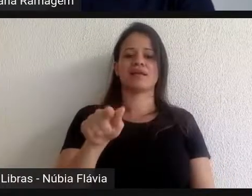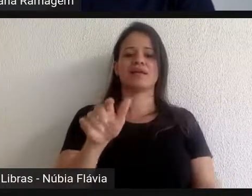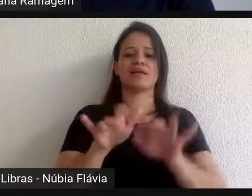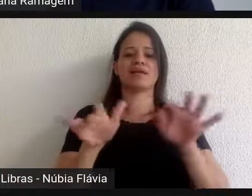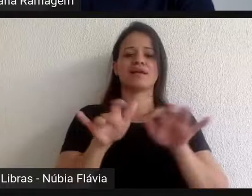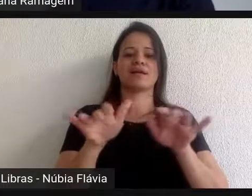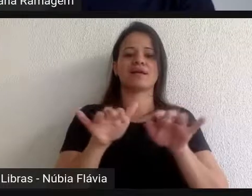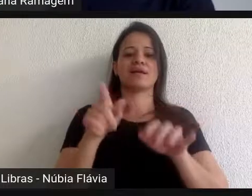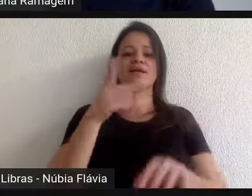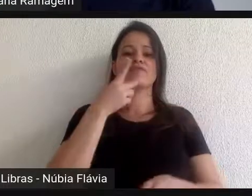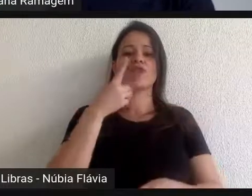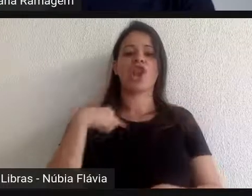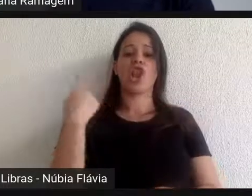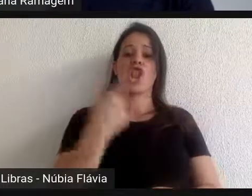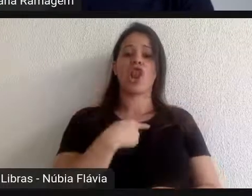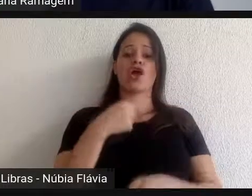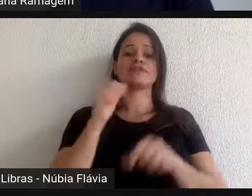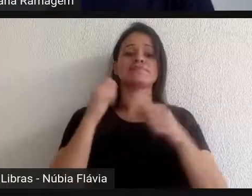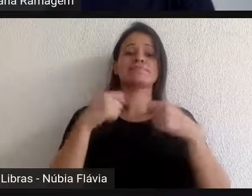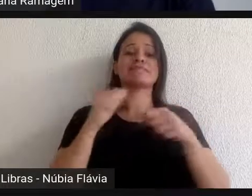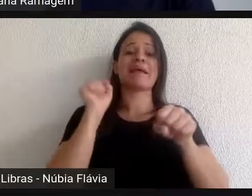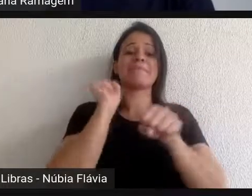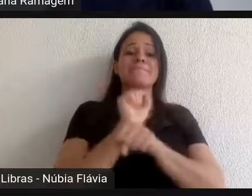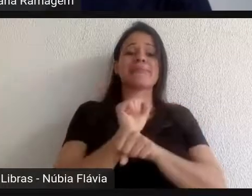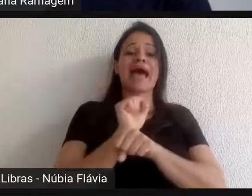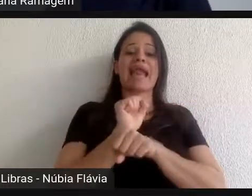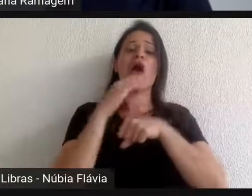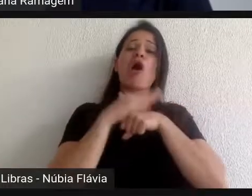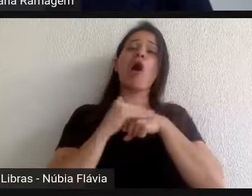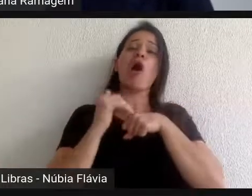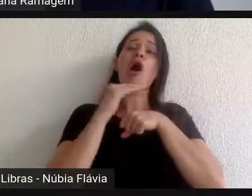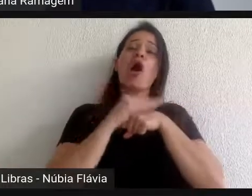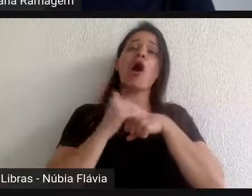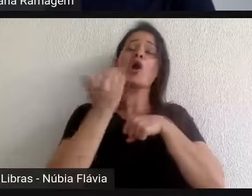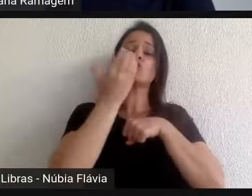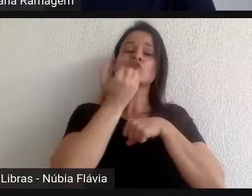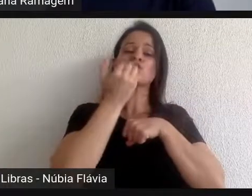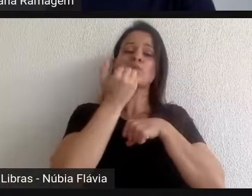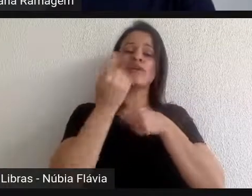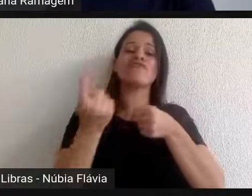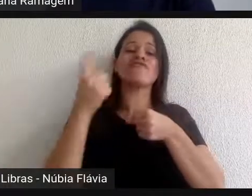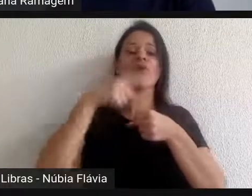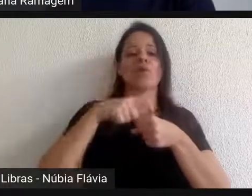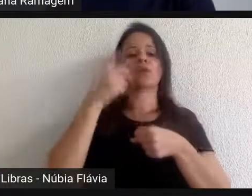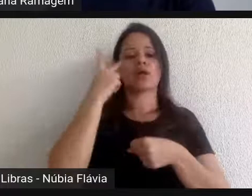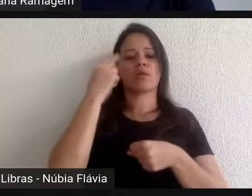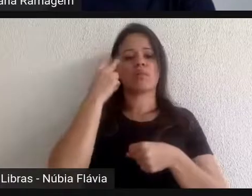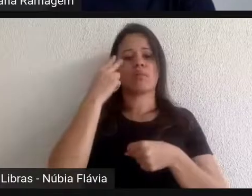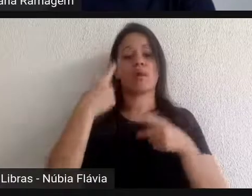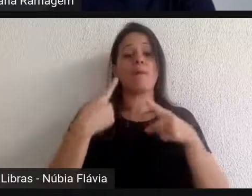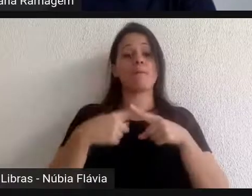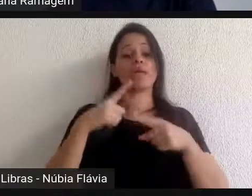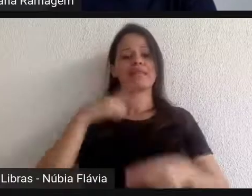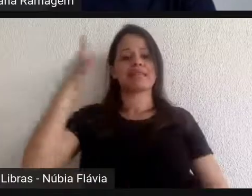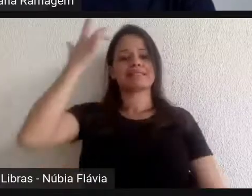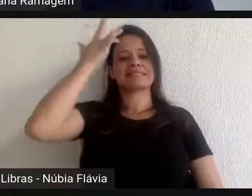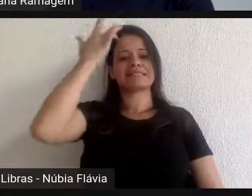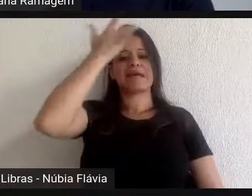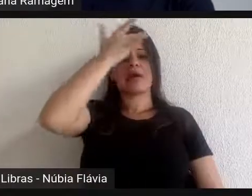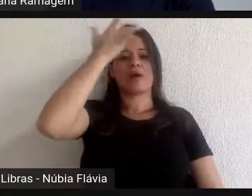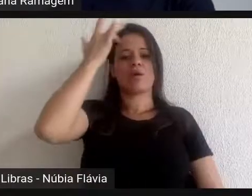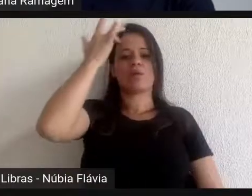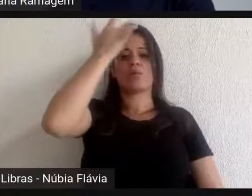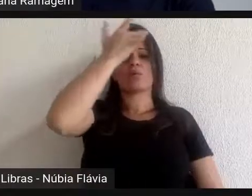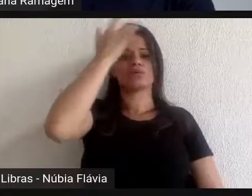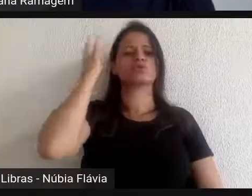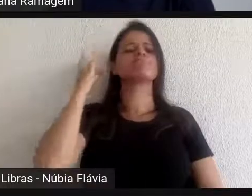gente tem que parar de nos consolar comendo e voltar ao normal. A questão da saúde mental, ela também está